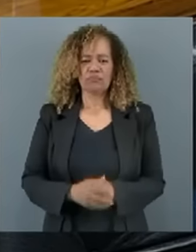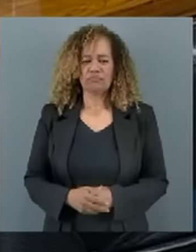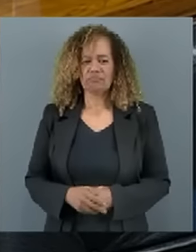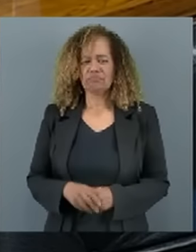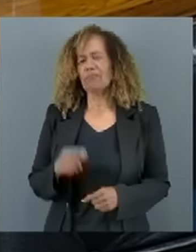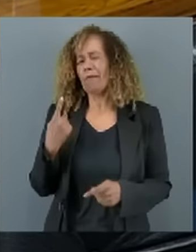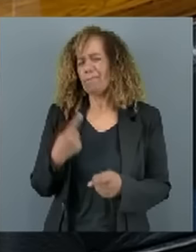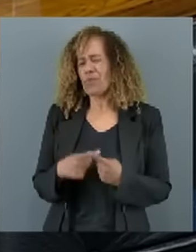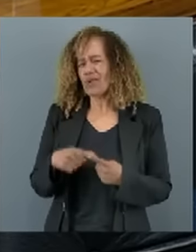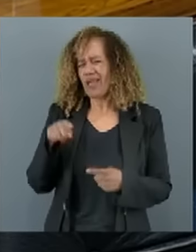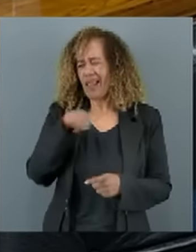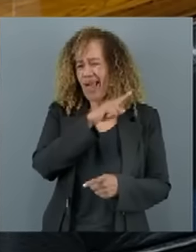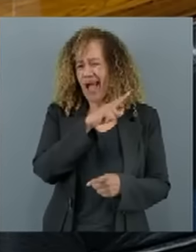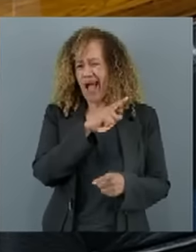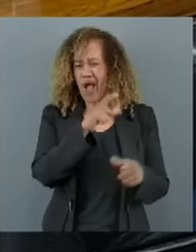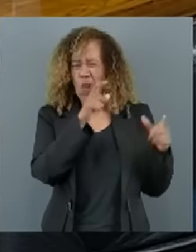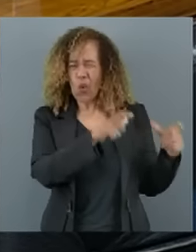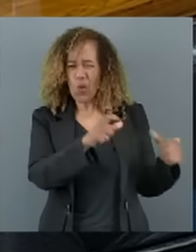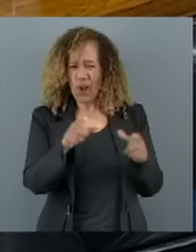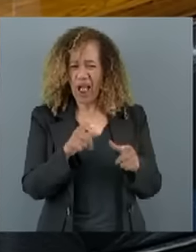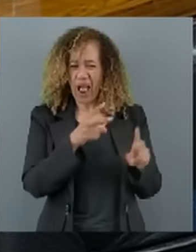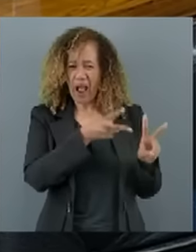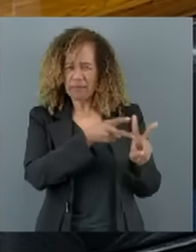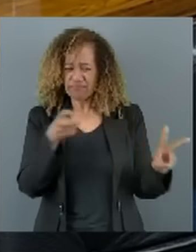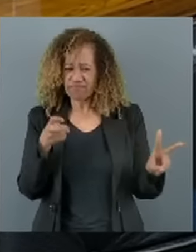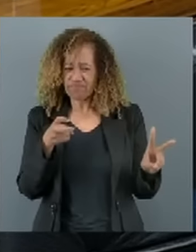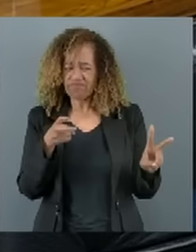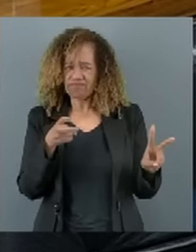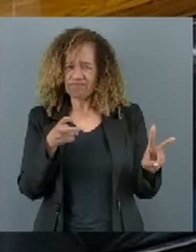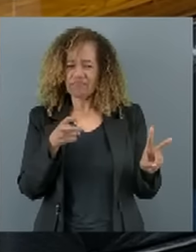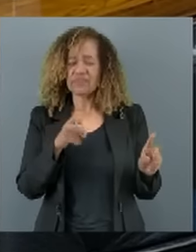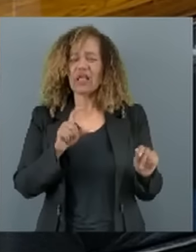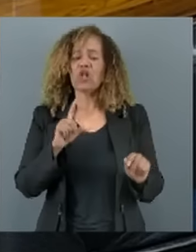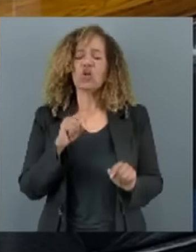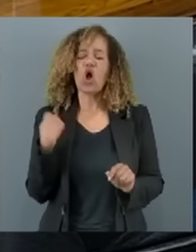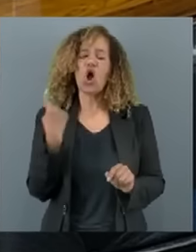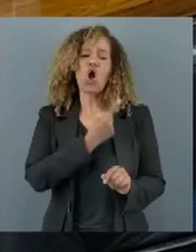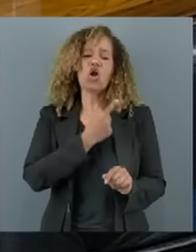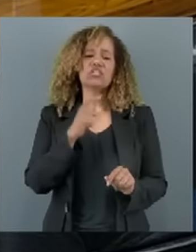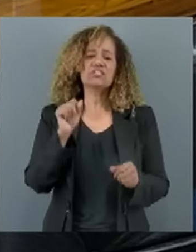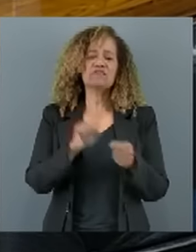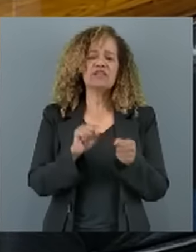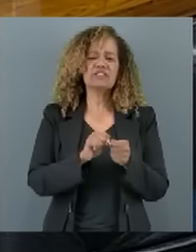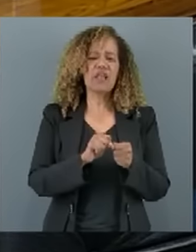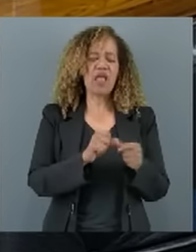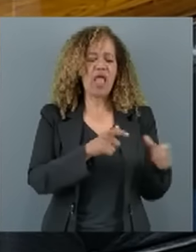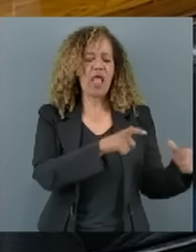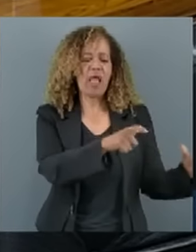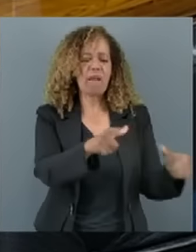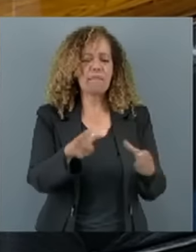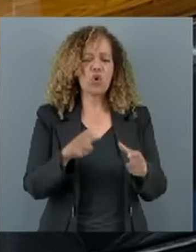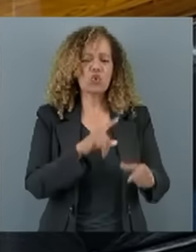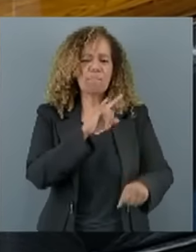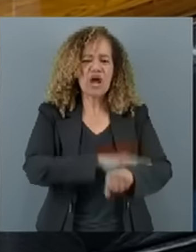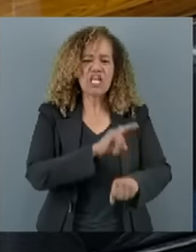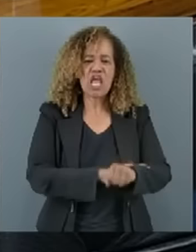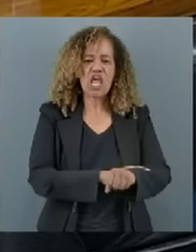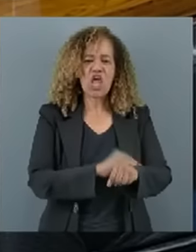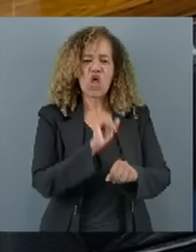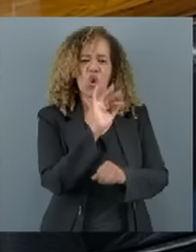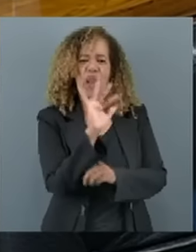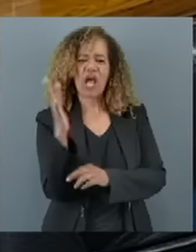terra nos povos ampi nós fazemos cocô na natureza como eu já disse nós